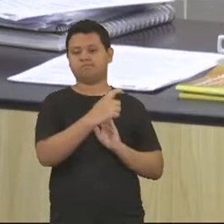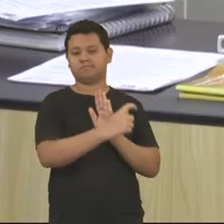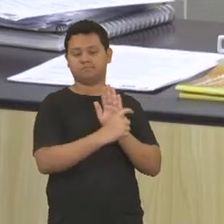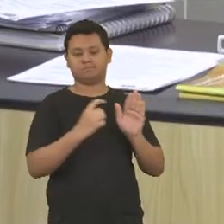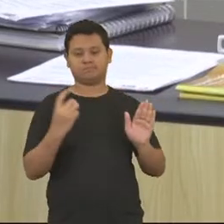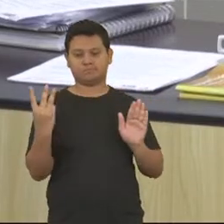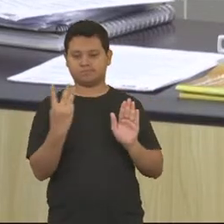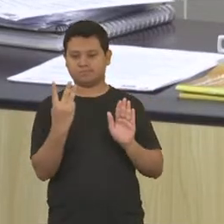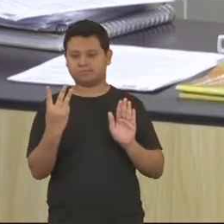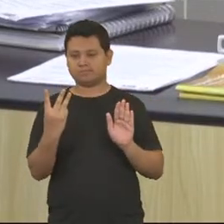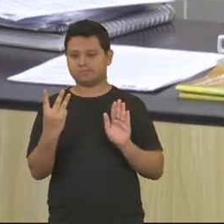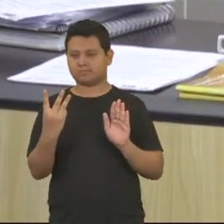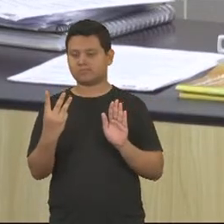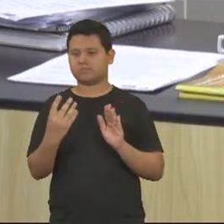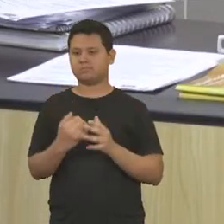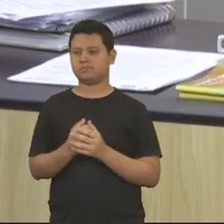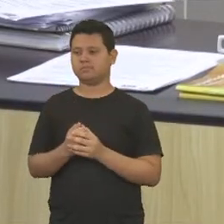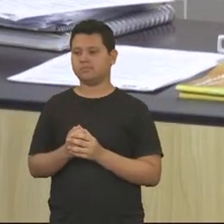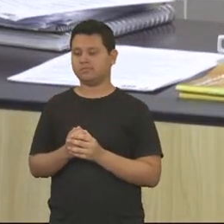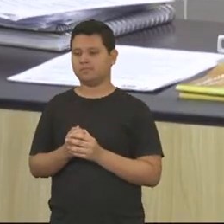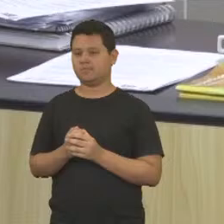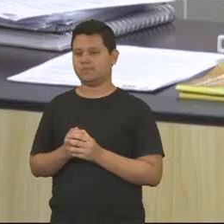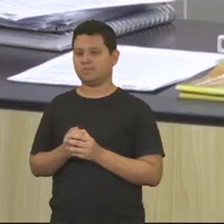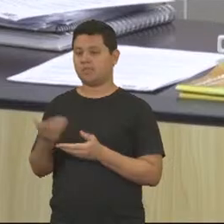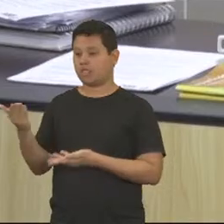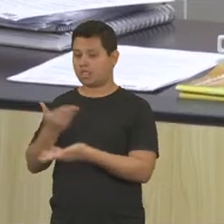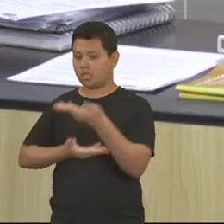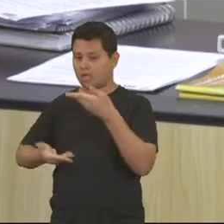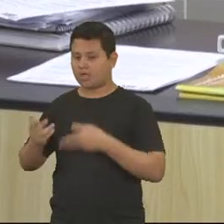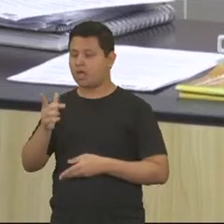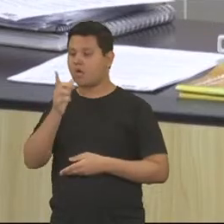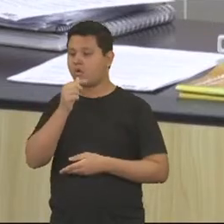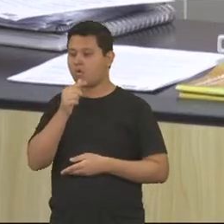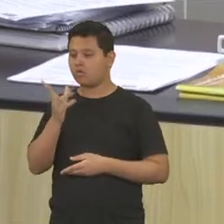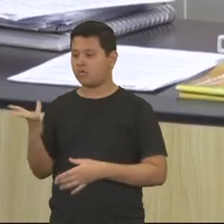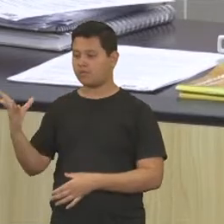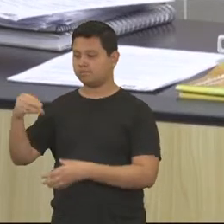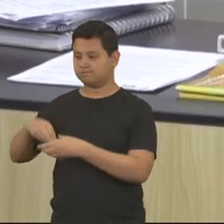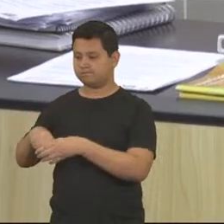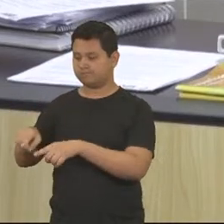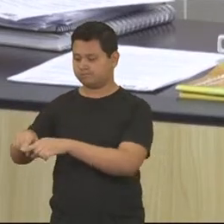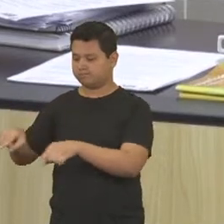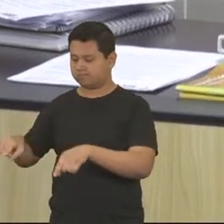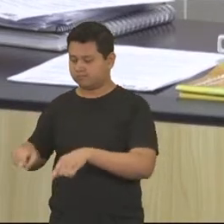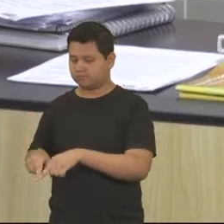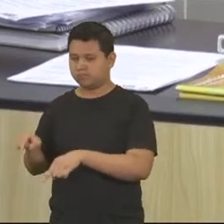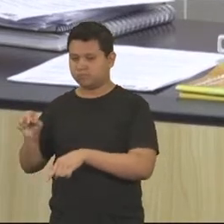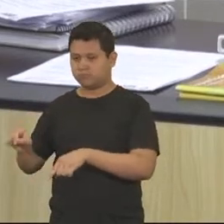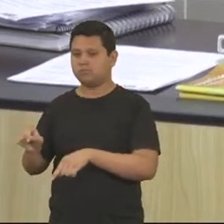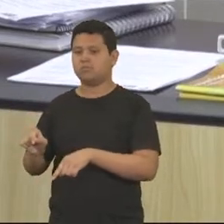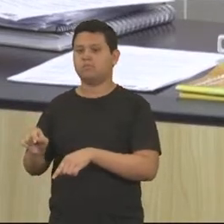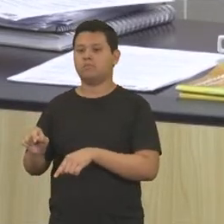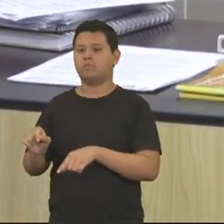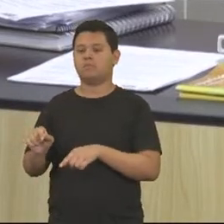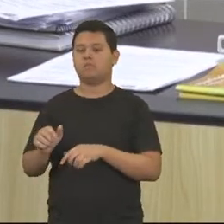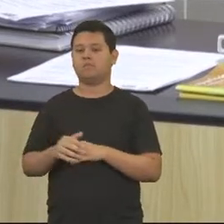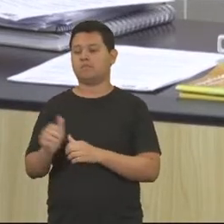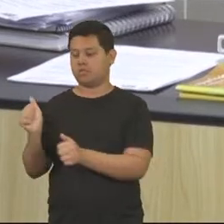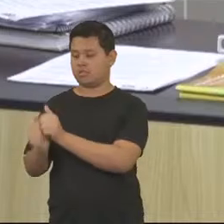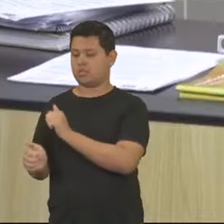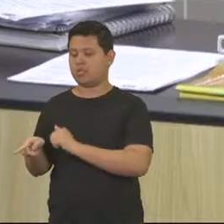3º. A oferta de água potável nos espaços esportivos definidos nesta lei